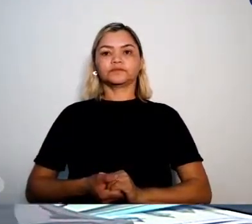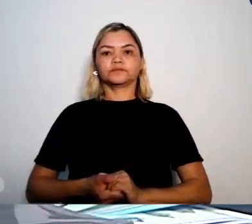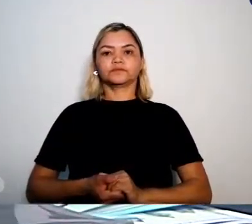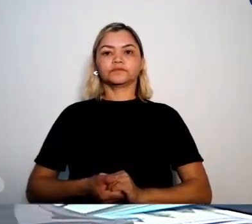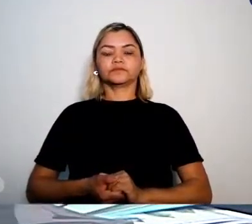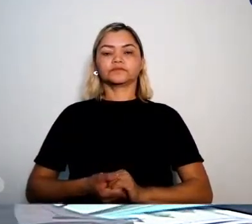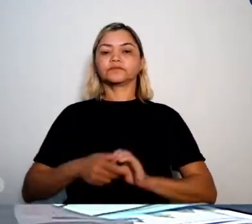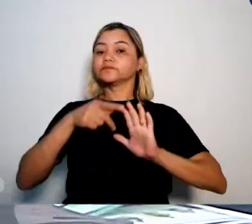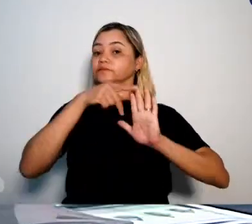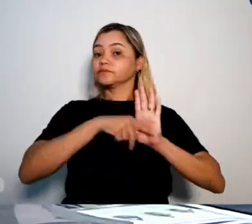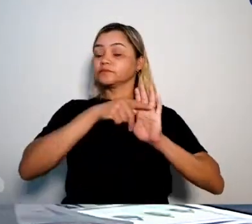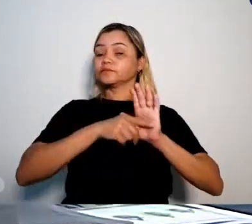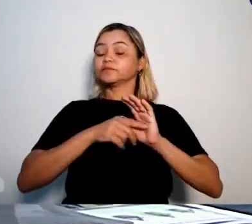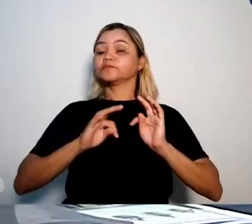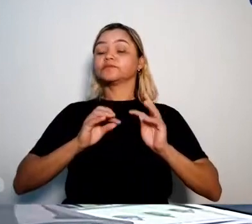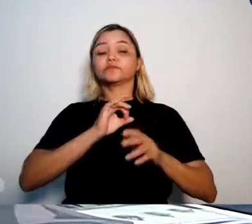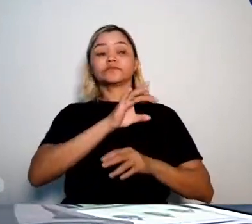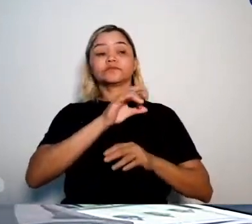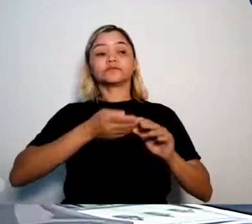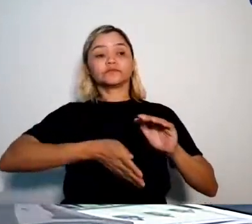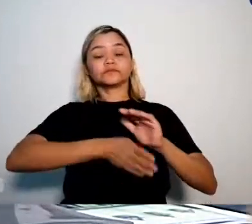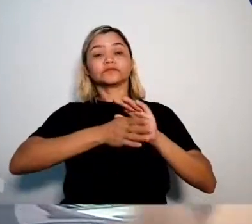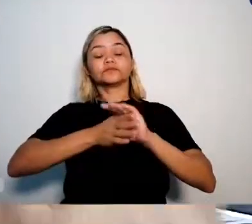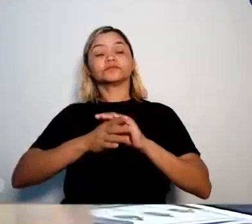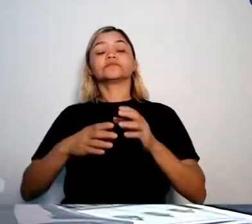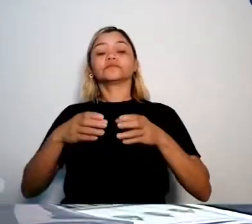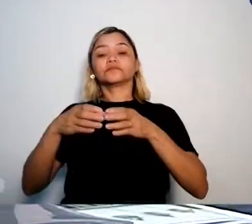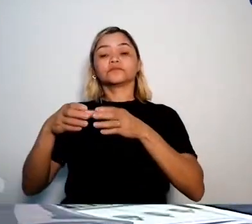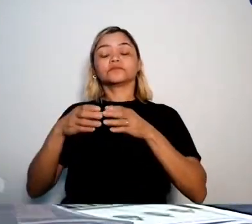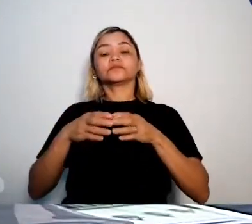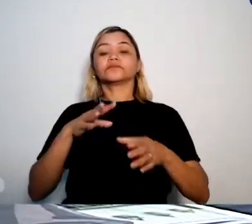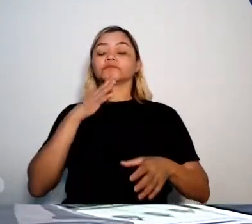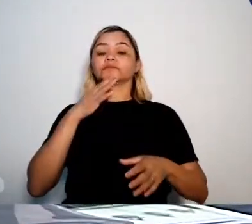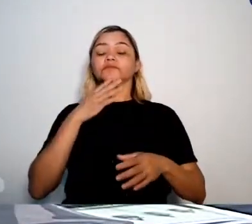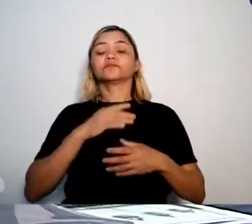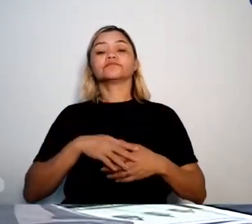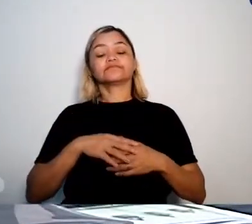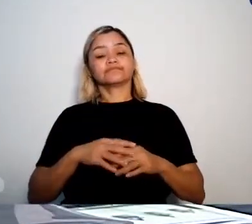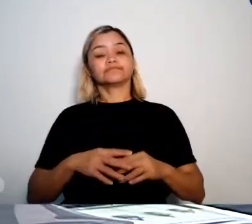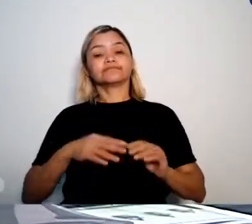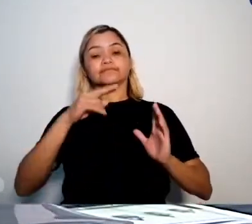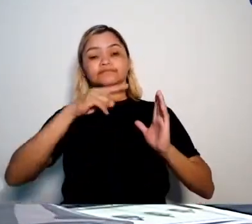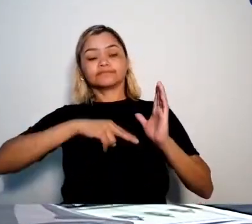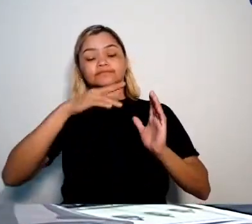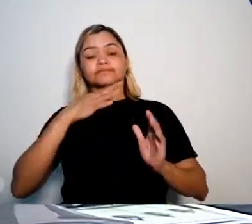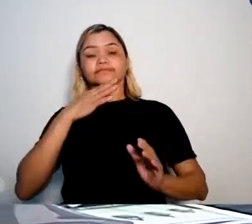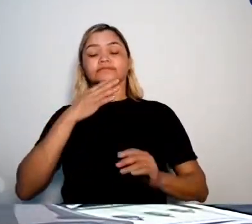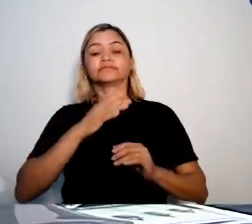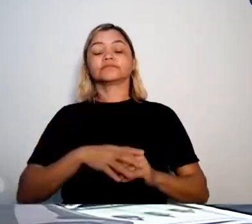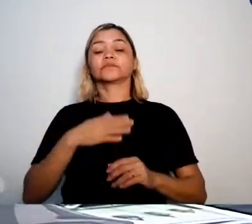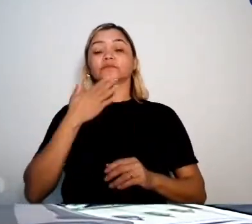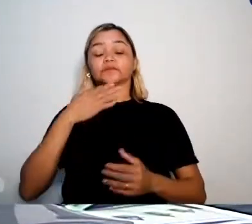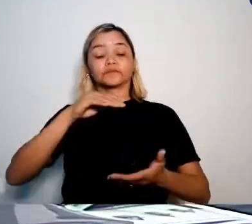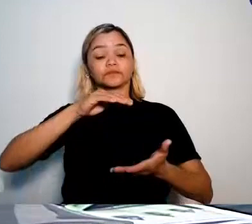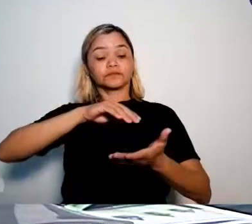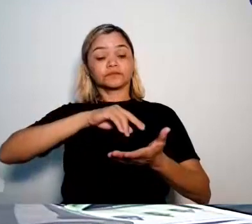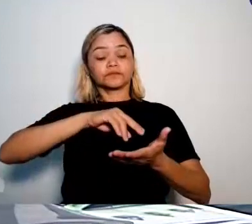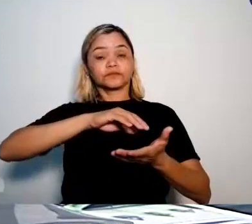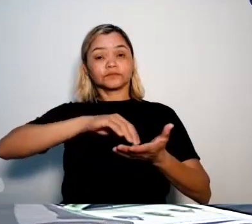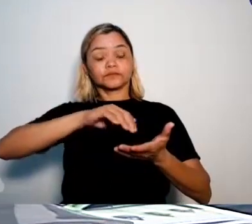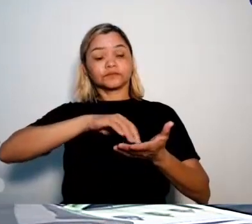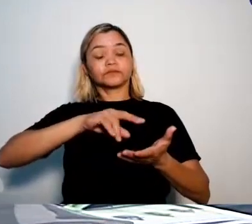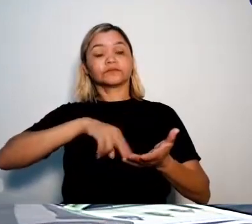Projeto encaminhado às comissões para que tome conhecimento e faça os pareceres. Solicito ao senhor secretário que anuncie os votos de